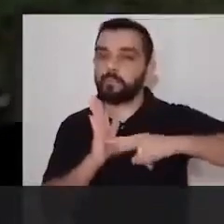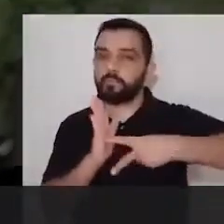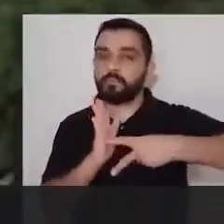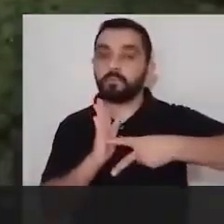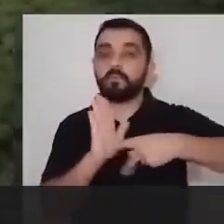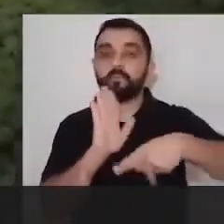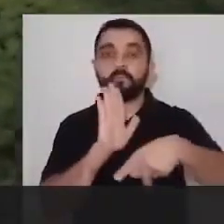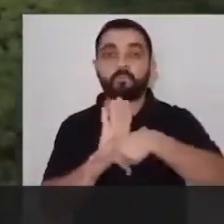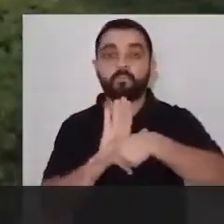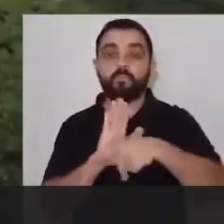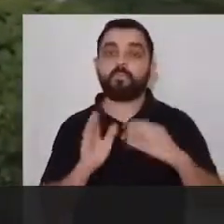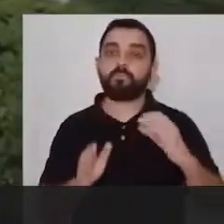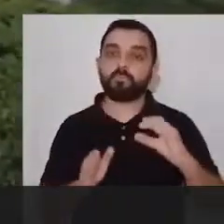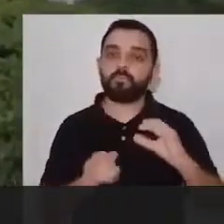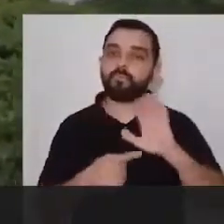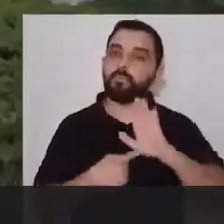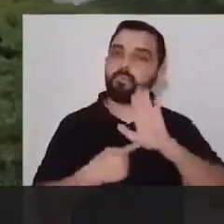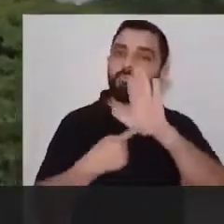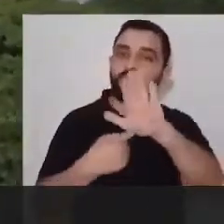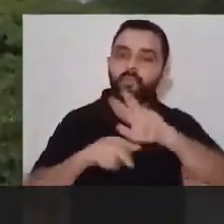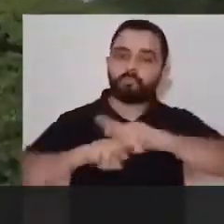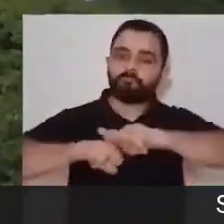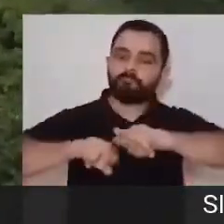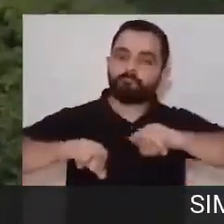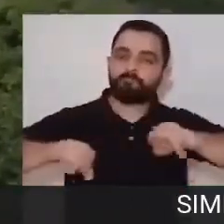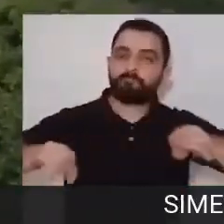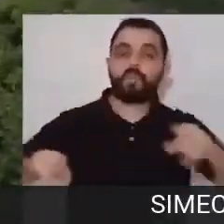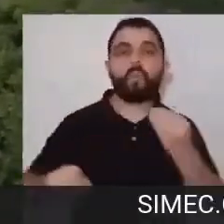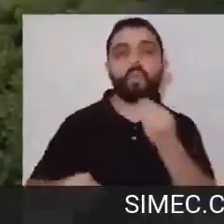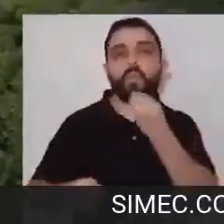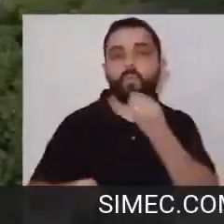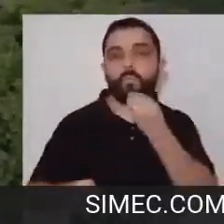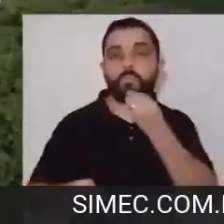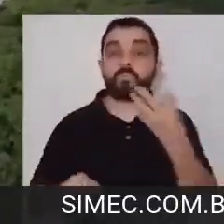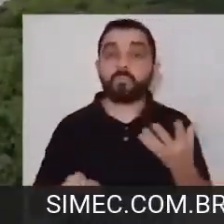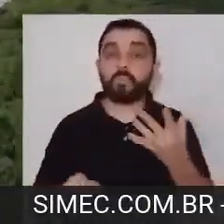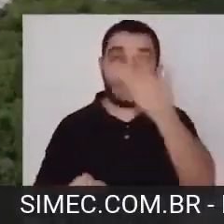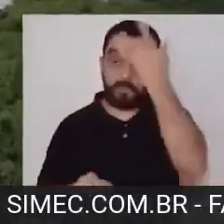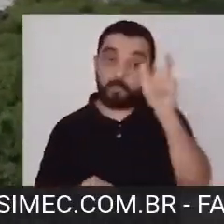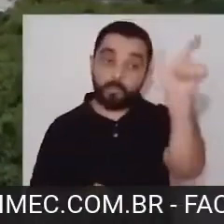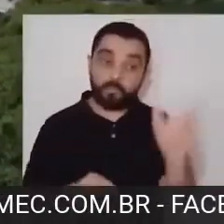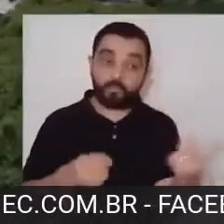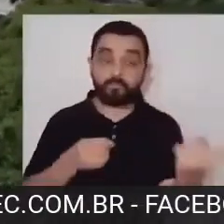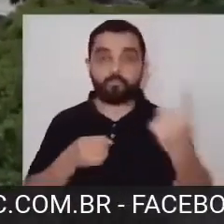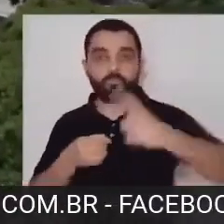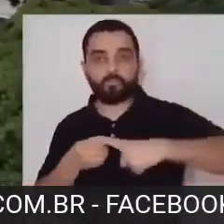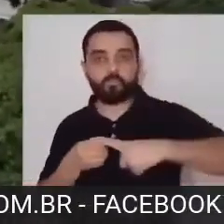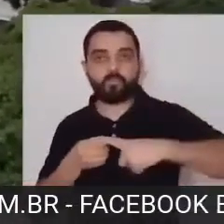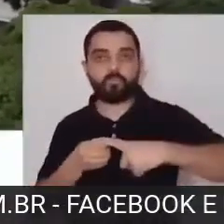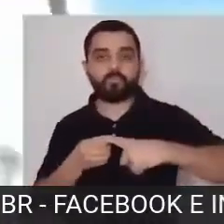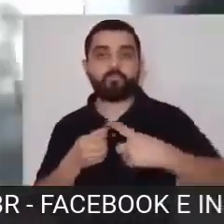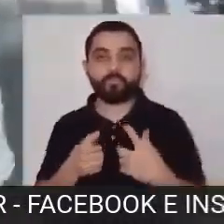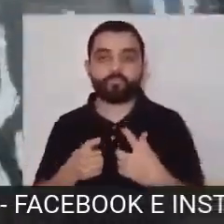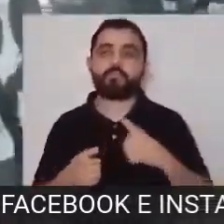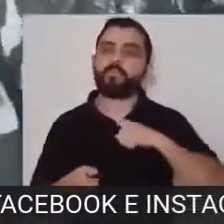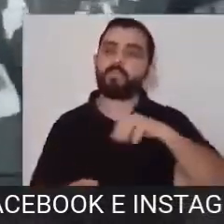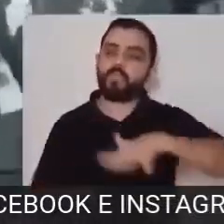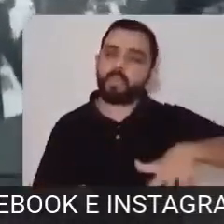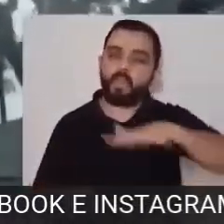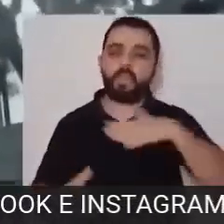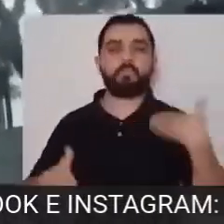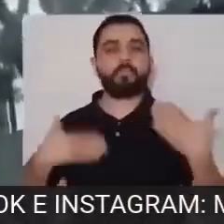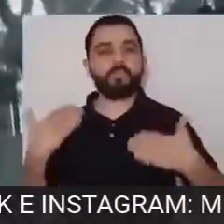trabalhadora. O Sindicato dos Metalúrgicos da Grande Curitiba oferece uma ampla gama de serviços e benefícios para os associados e